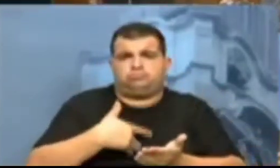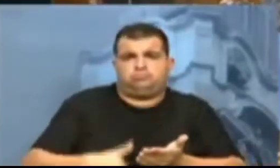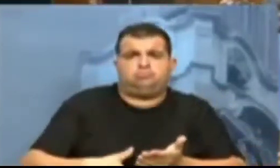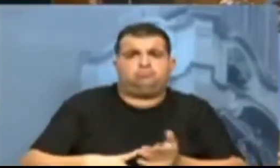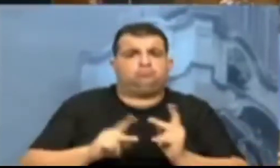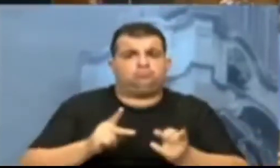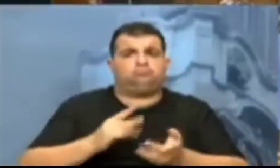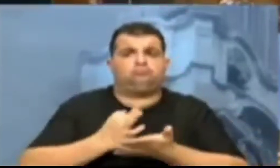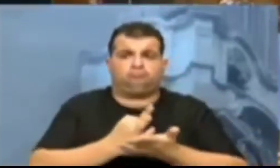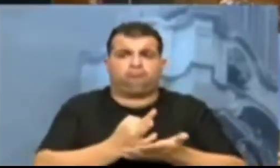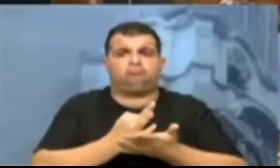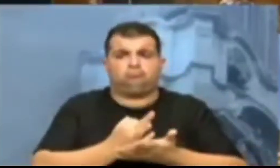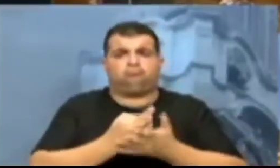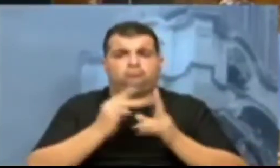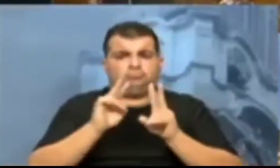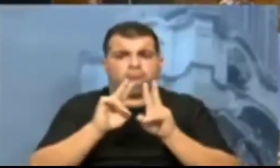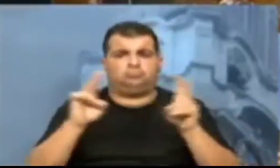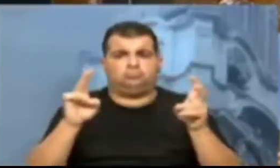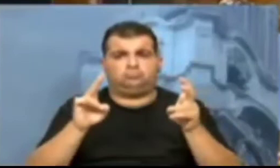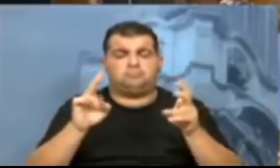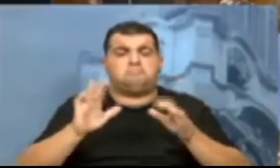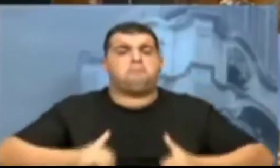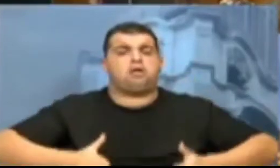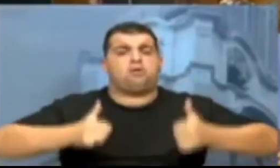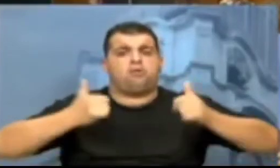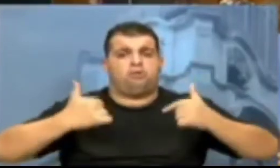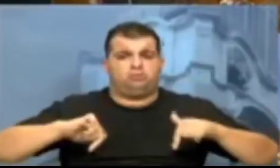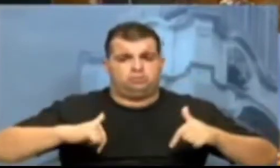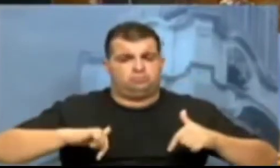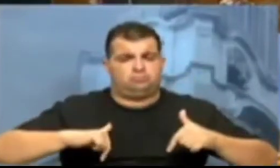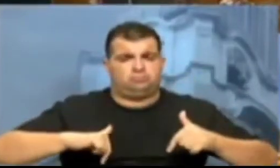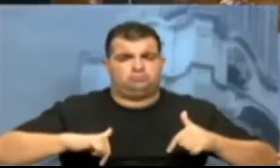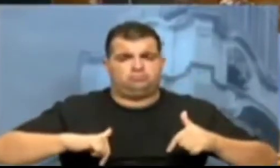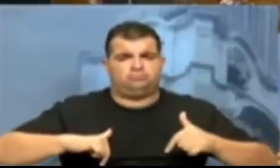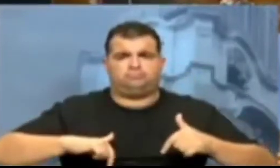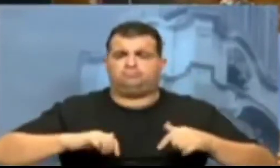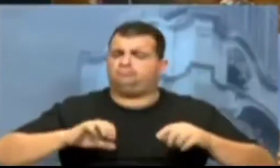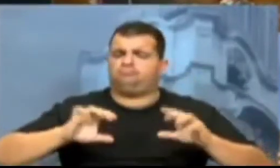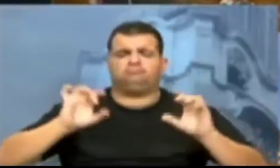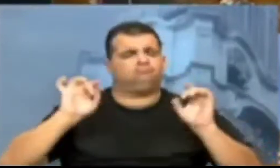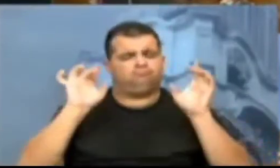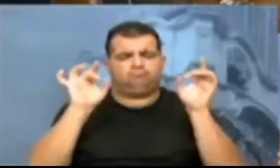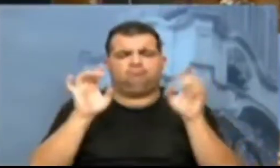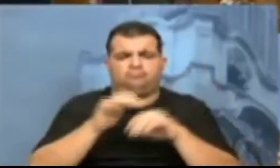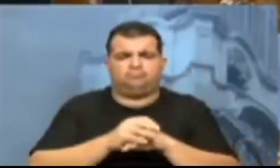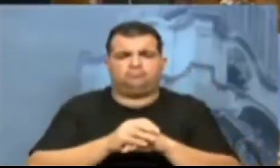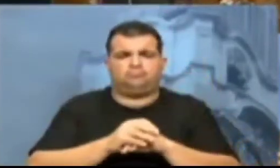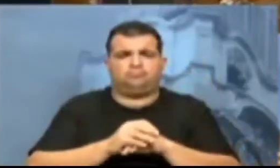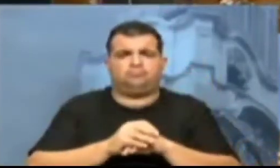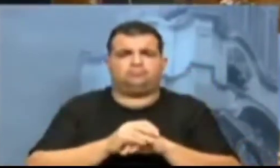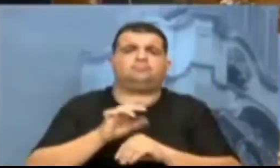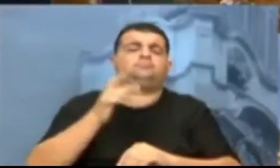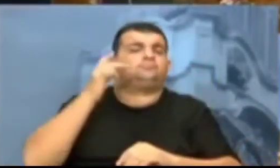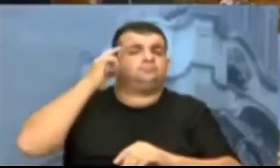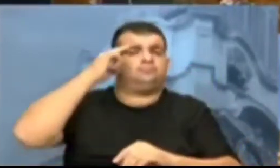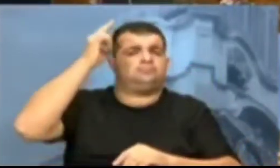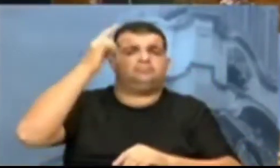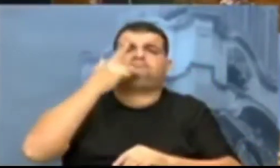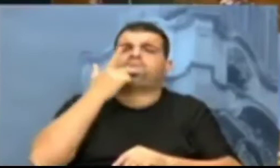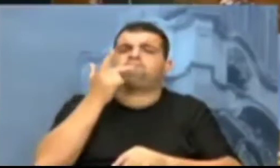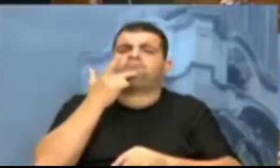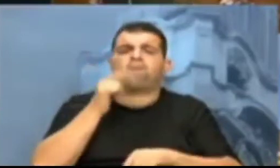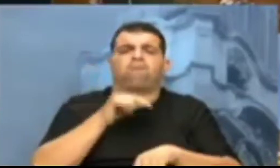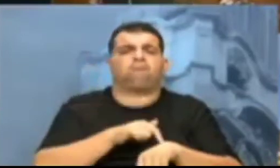prestou, nesse campo, o melhor serviço possível. Lembrando que, há muito tempo,